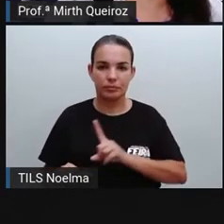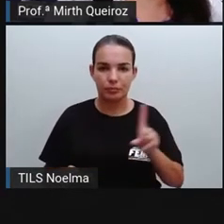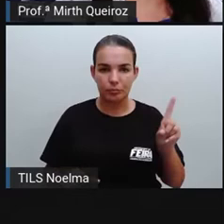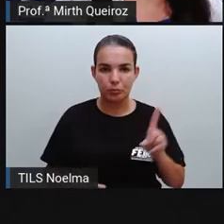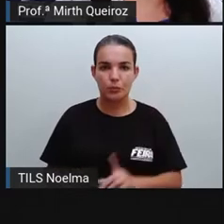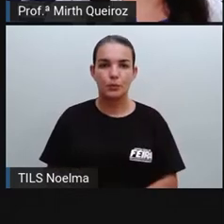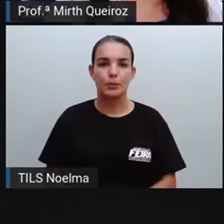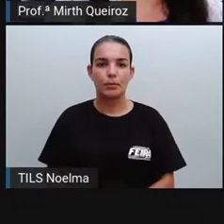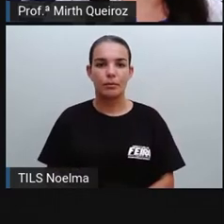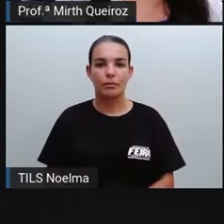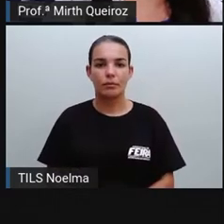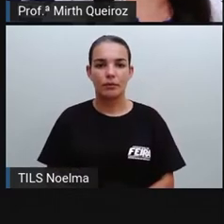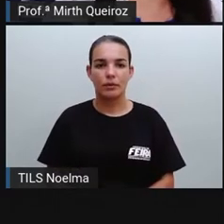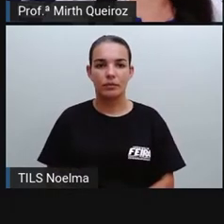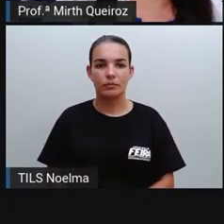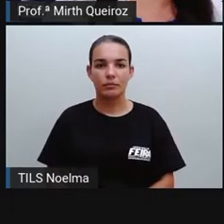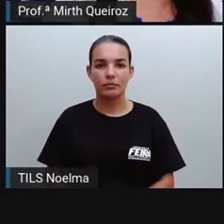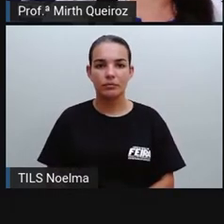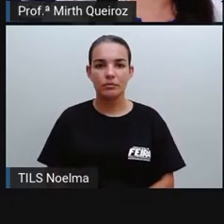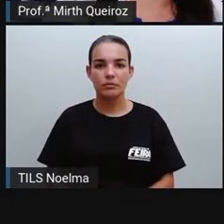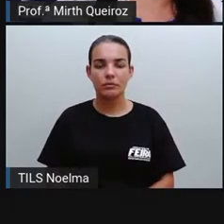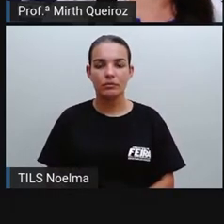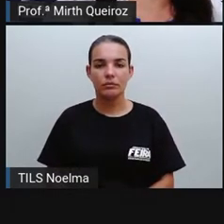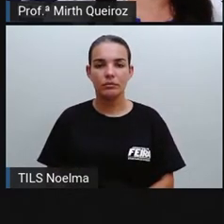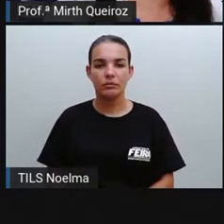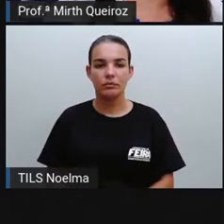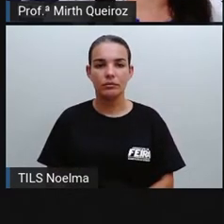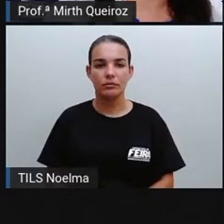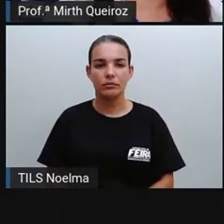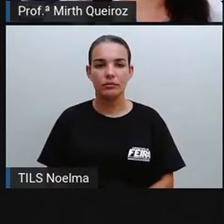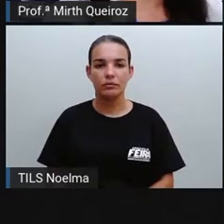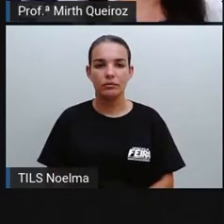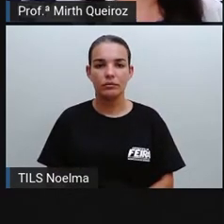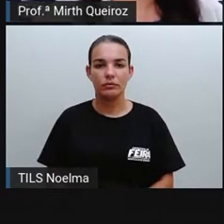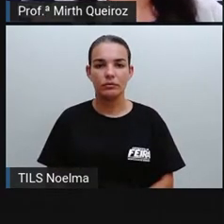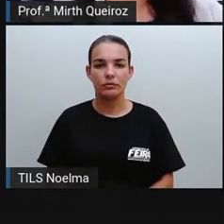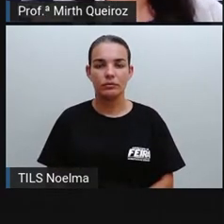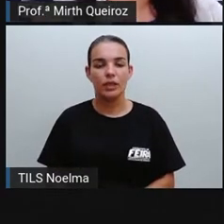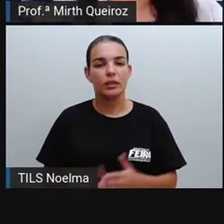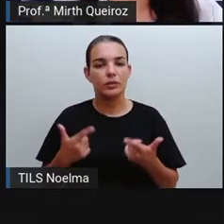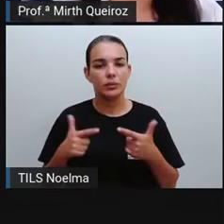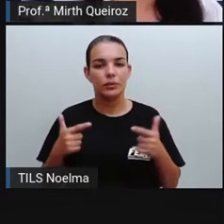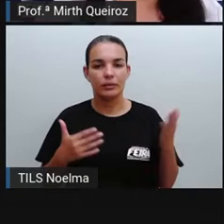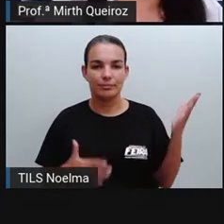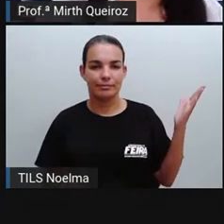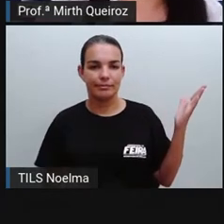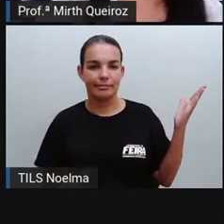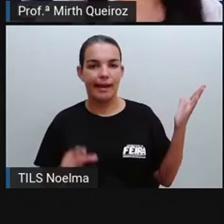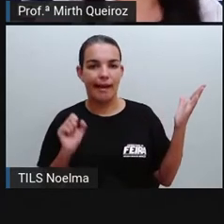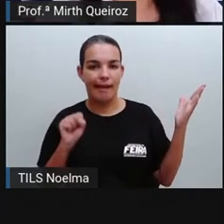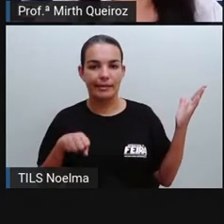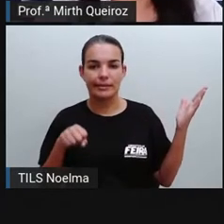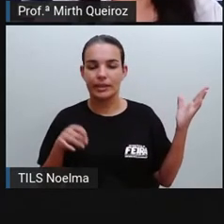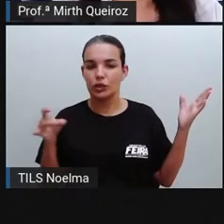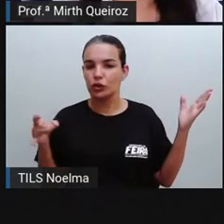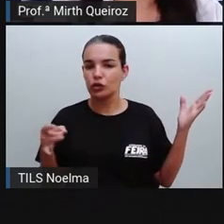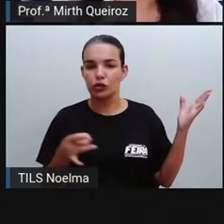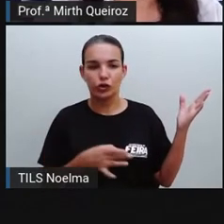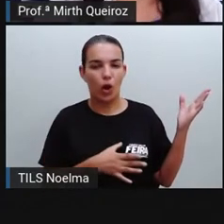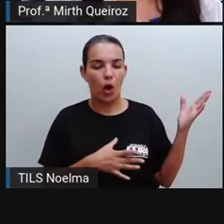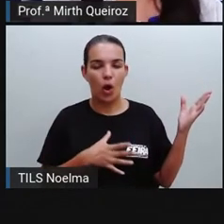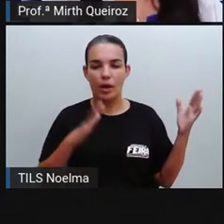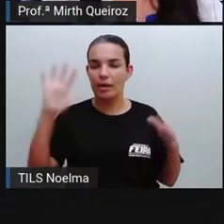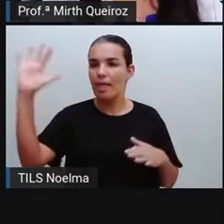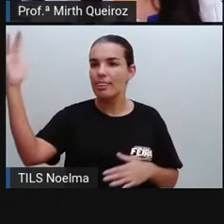é aquela modificação feita através da intervenção humana. Como a gente tem aqui uma imagem, onde a gente só consegue